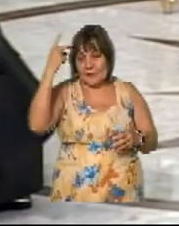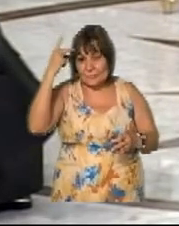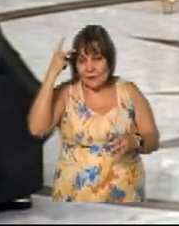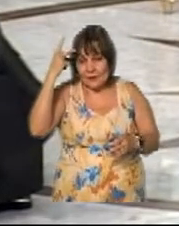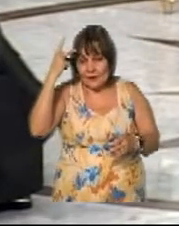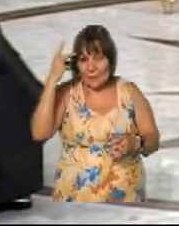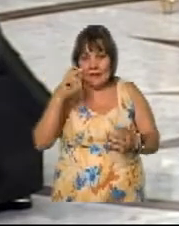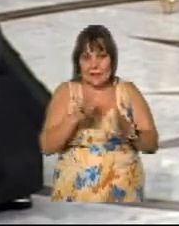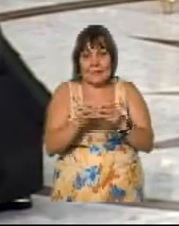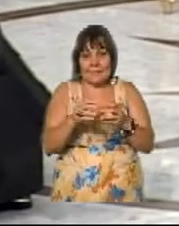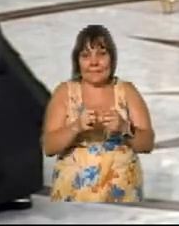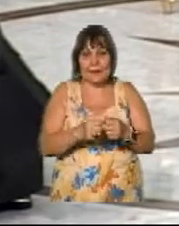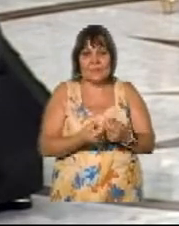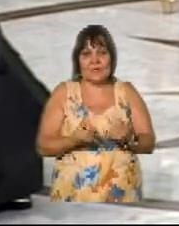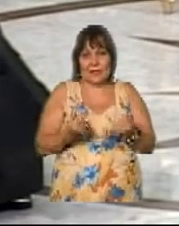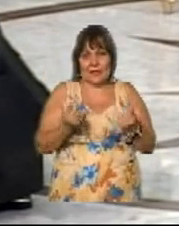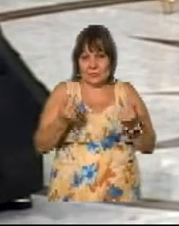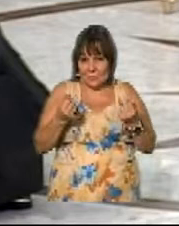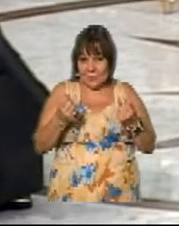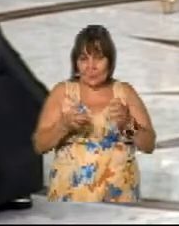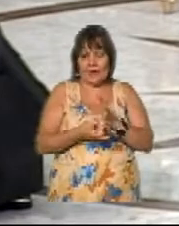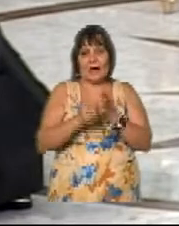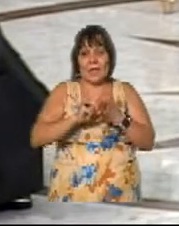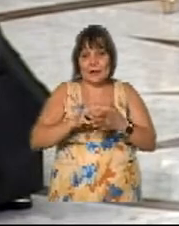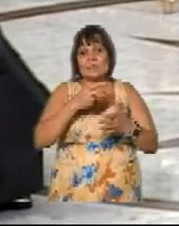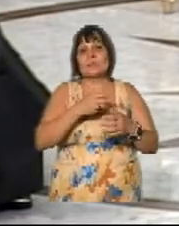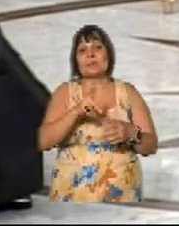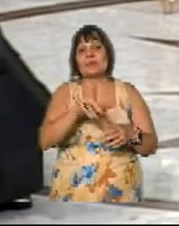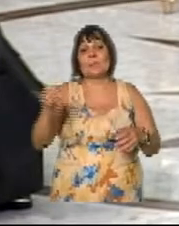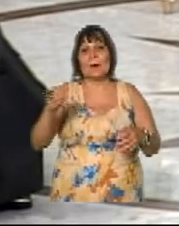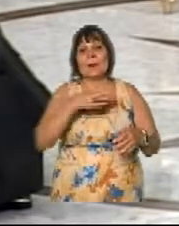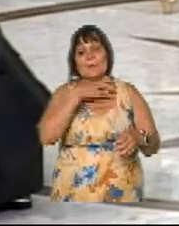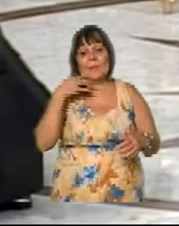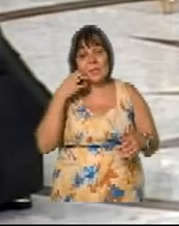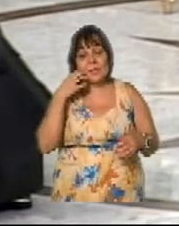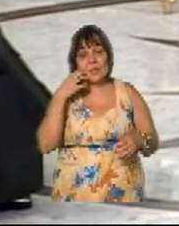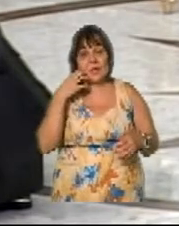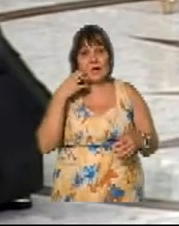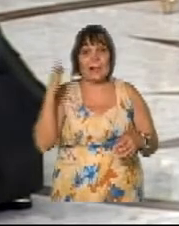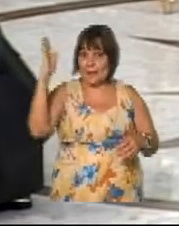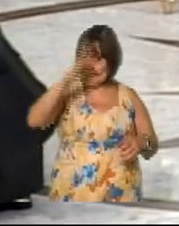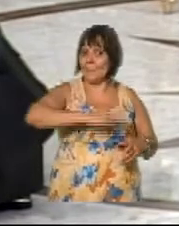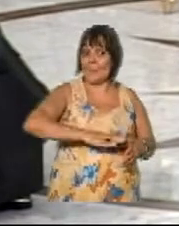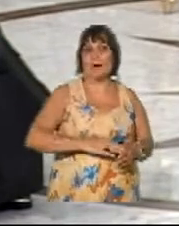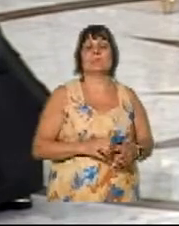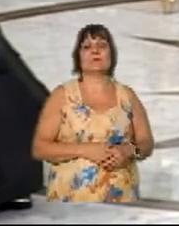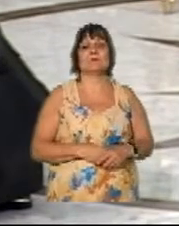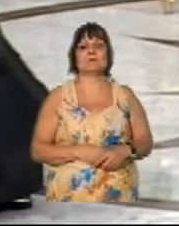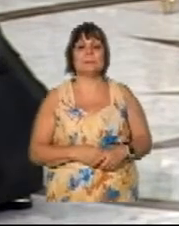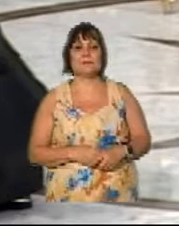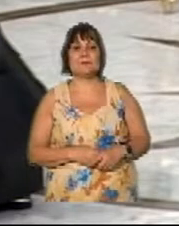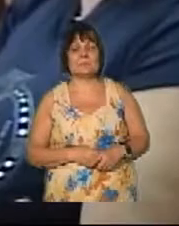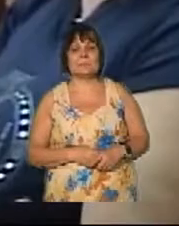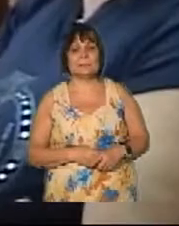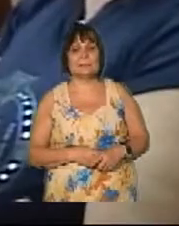que um filho bateu à porta e disse, pai, eu quero a parte que me compete dos teus bens. E o pai perguntou, o que você quer fazer? Oh, eu quero viver